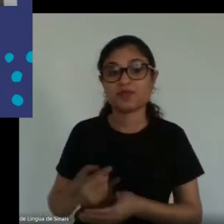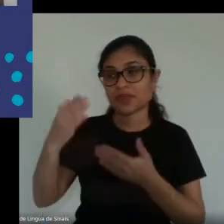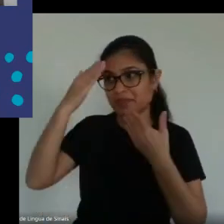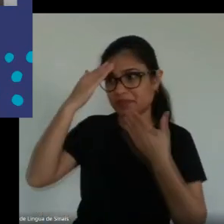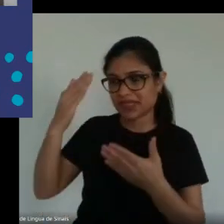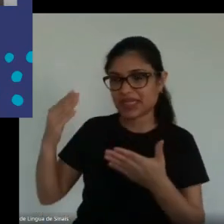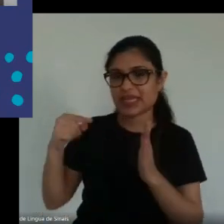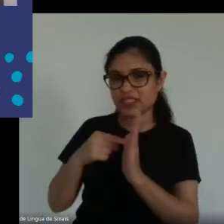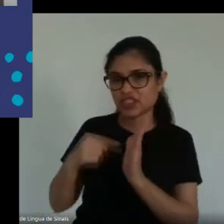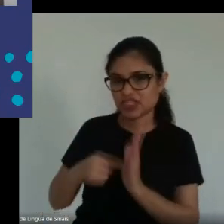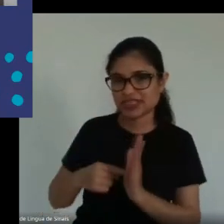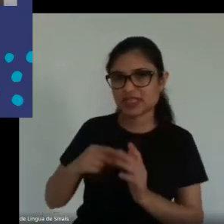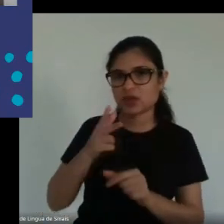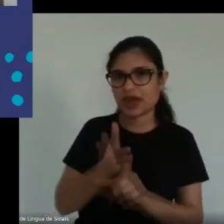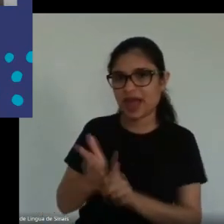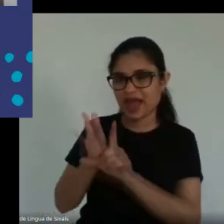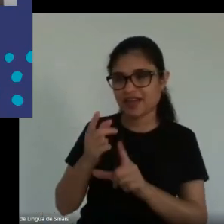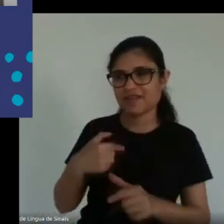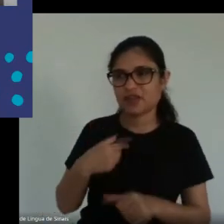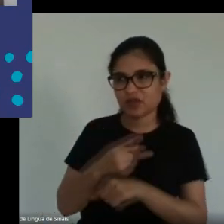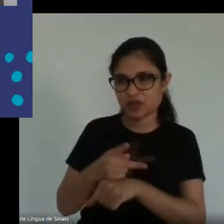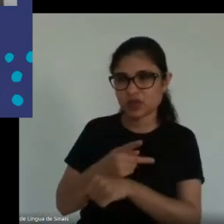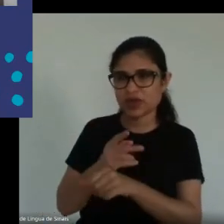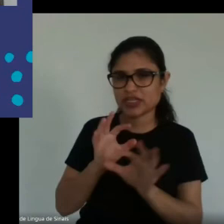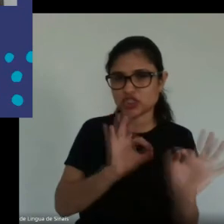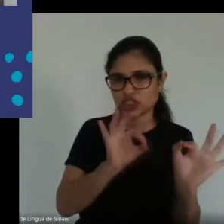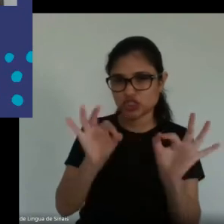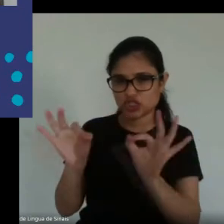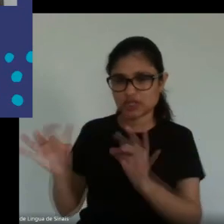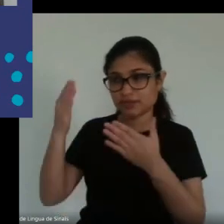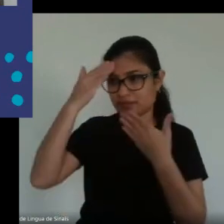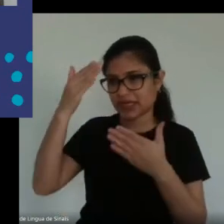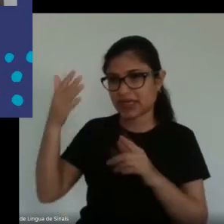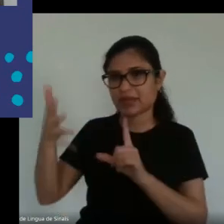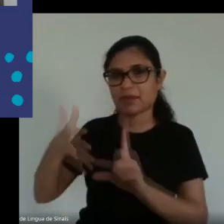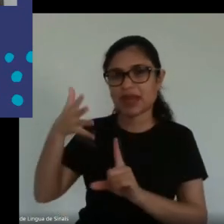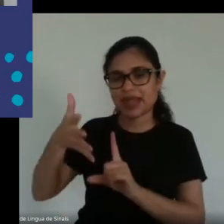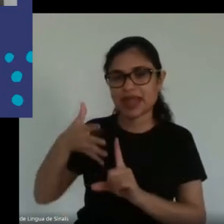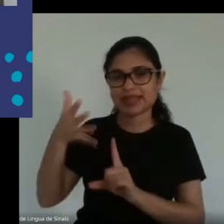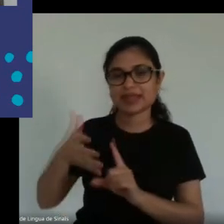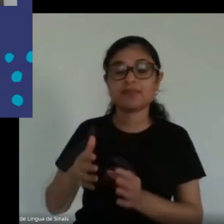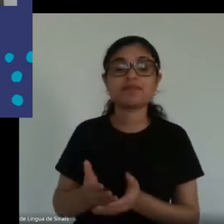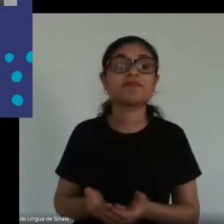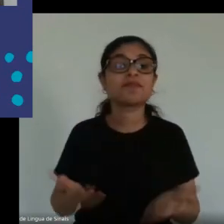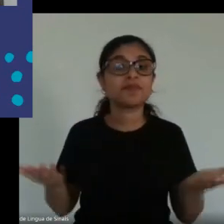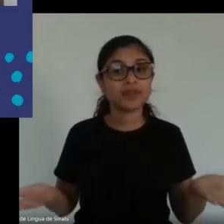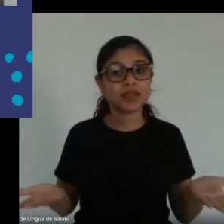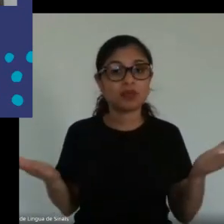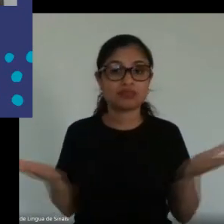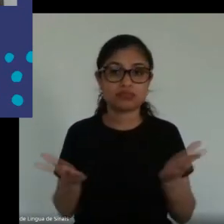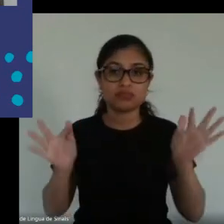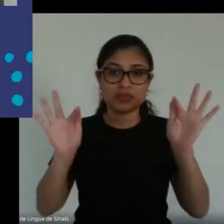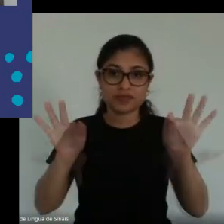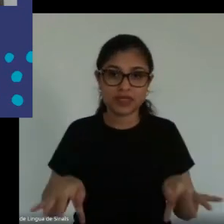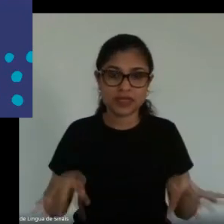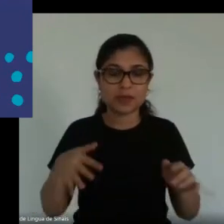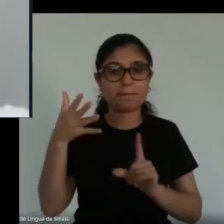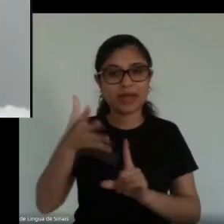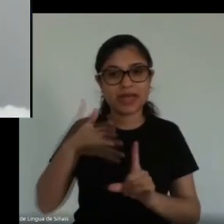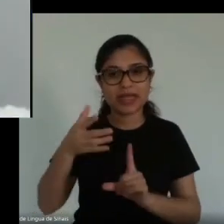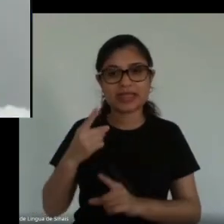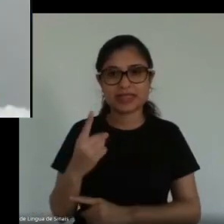das lives também. Eu vou procurar para assistir. Muito obrigada pela palestra. Assim encerramos mais uma palestra